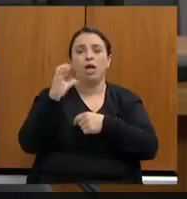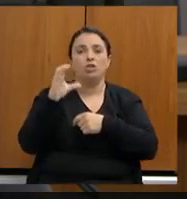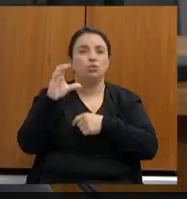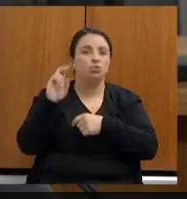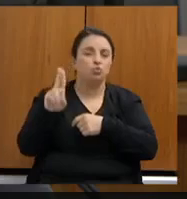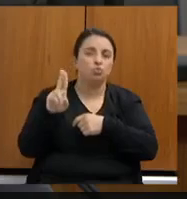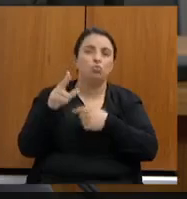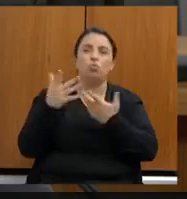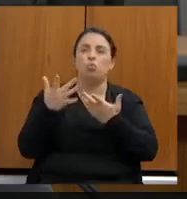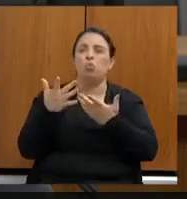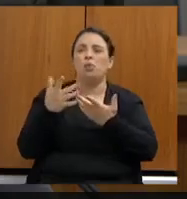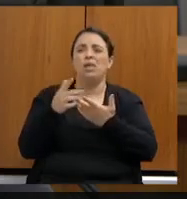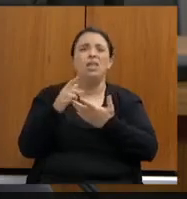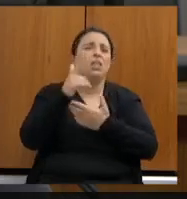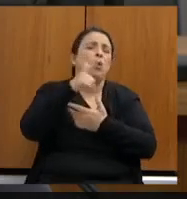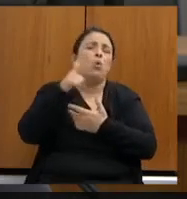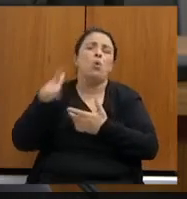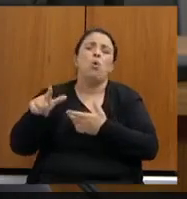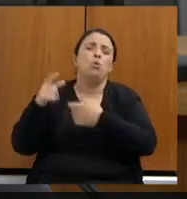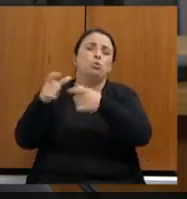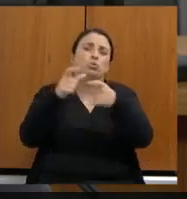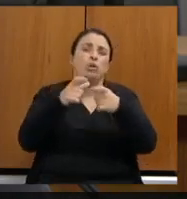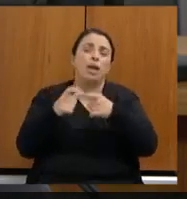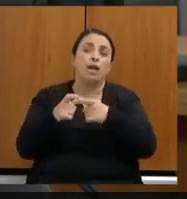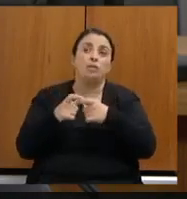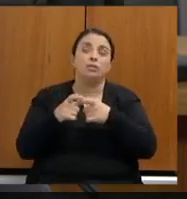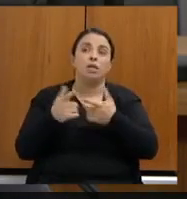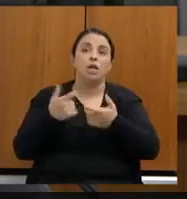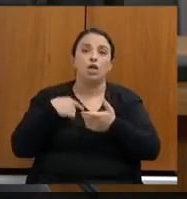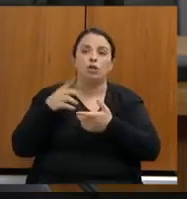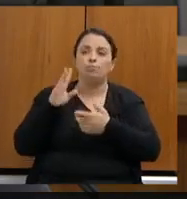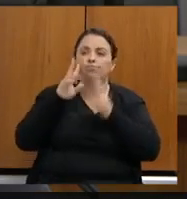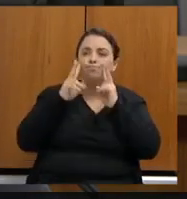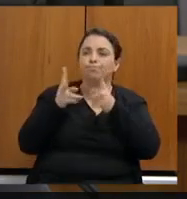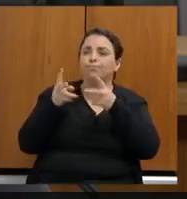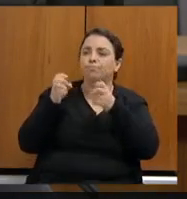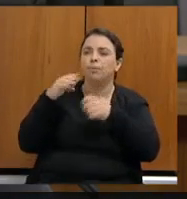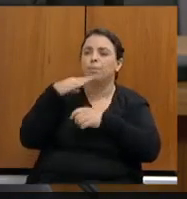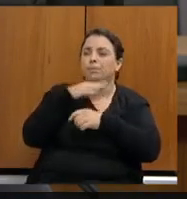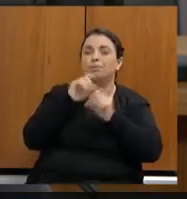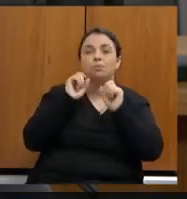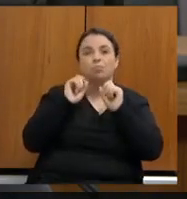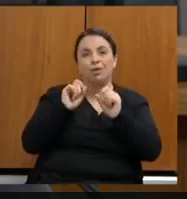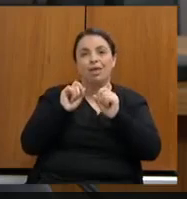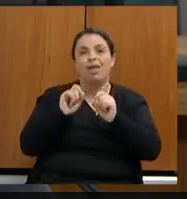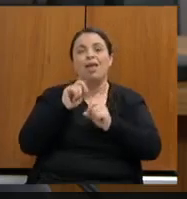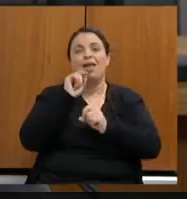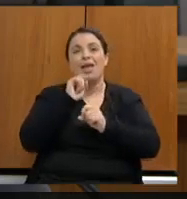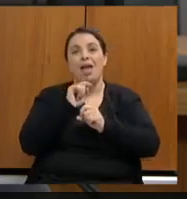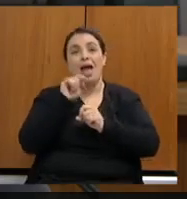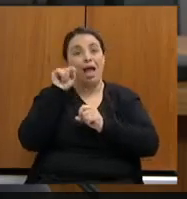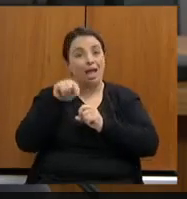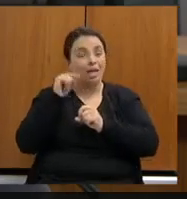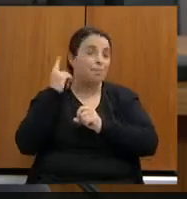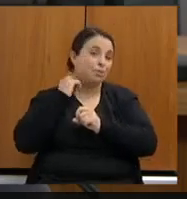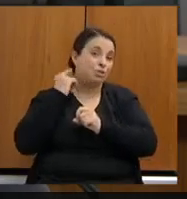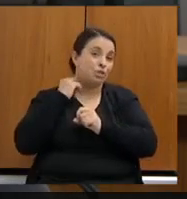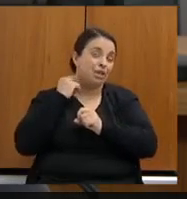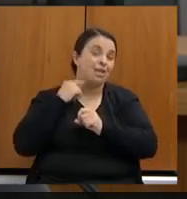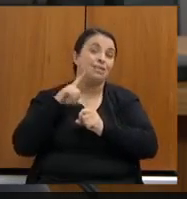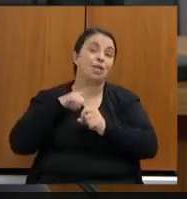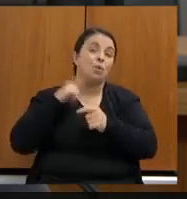e nós voltamos como a certeza nós temos secretário um grande problema Minas Gerais